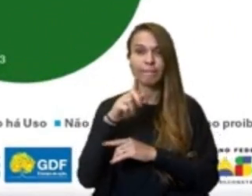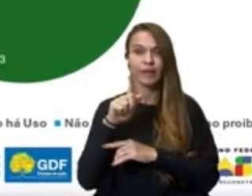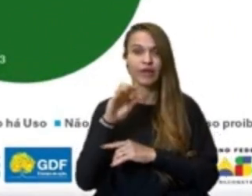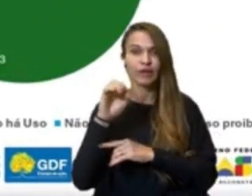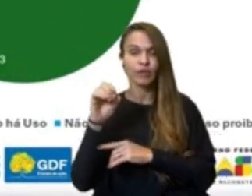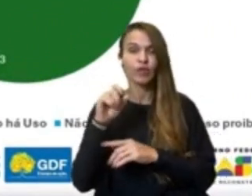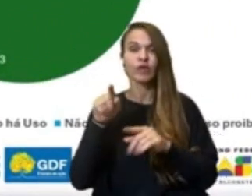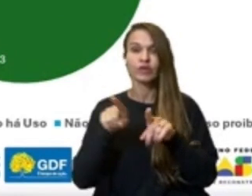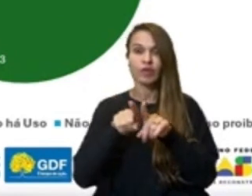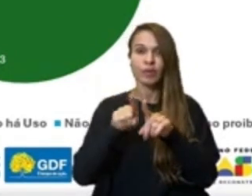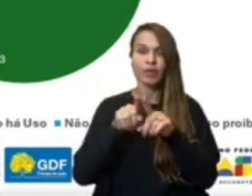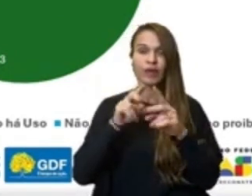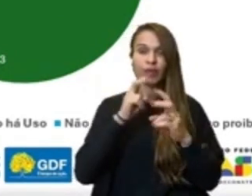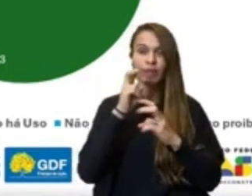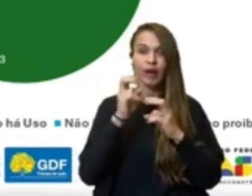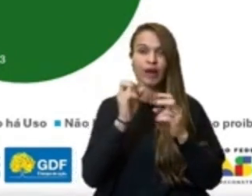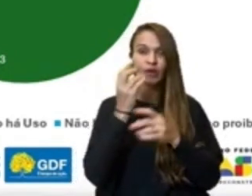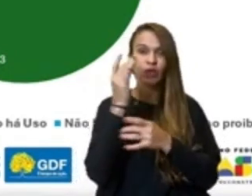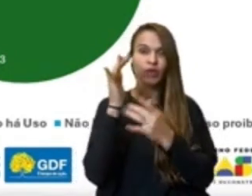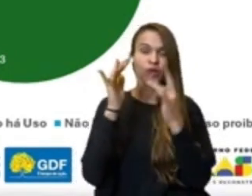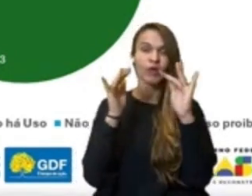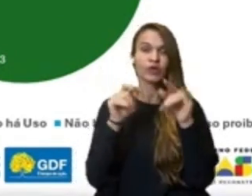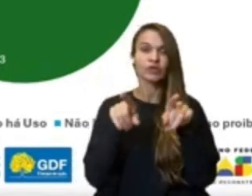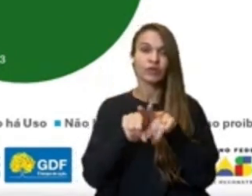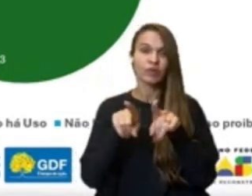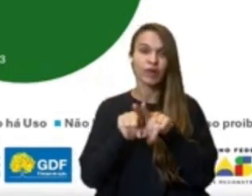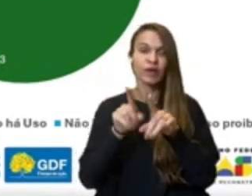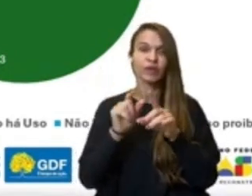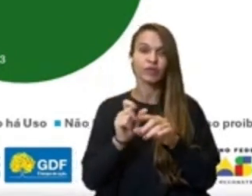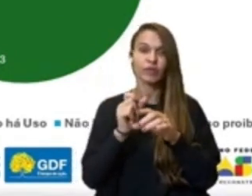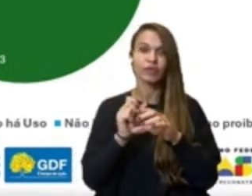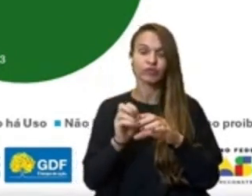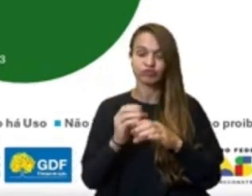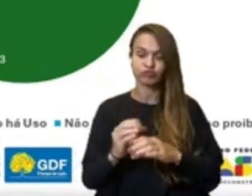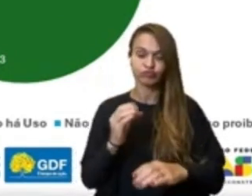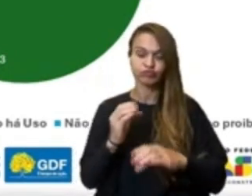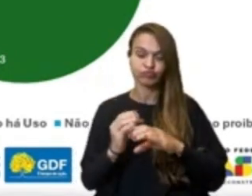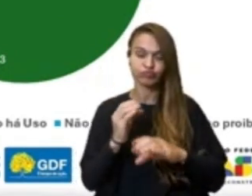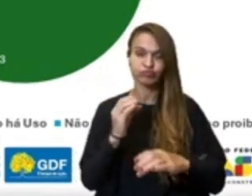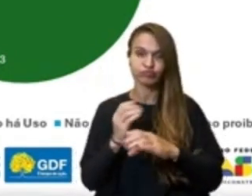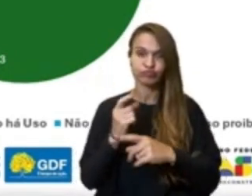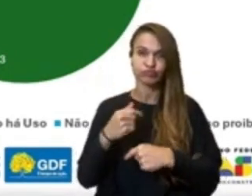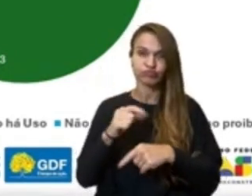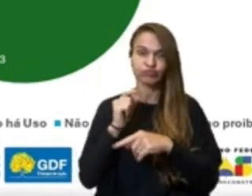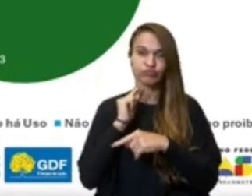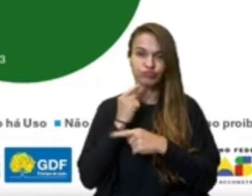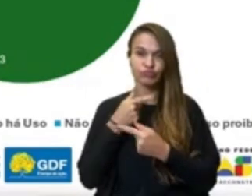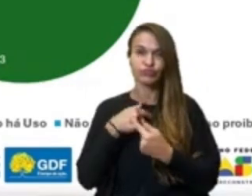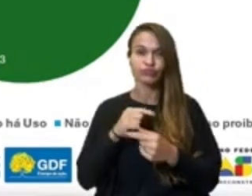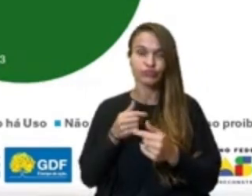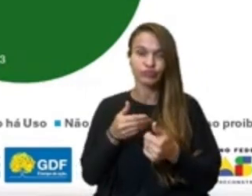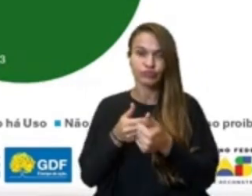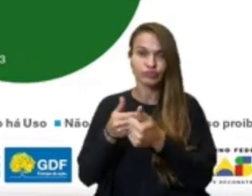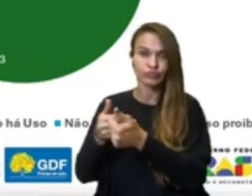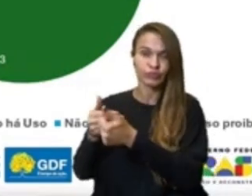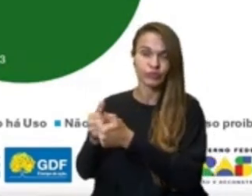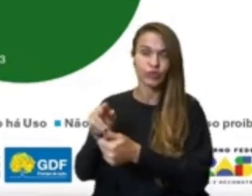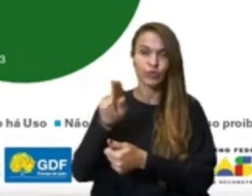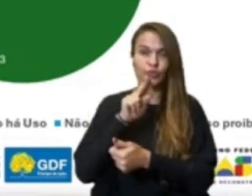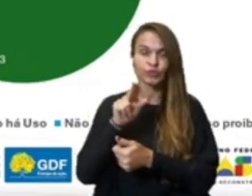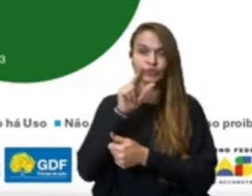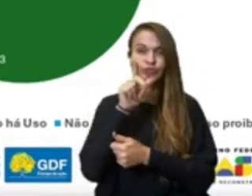ecológico que a gente viu também, possivelmente, o lançamento de esgoto nas proximidades. Quanto ao uso da água, a gente tem